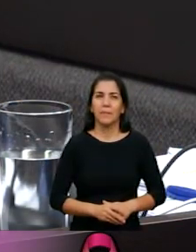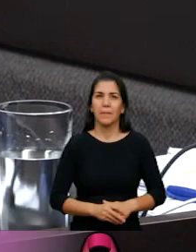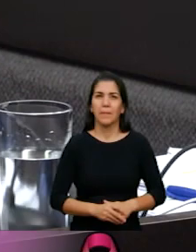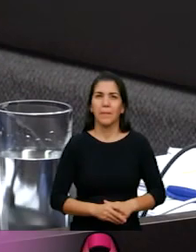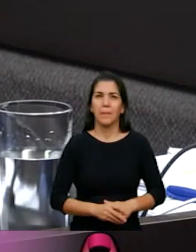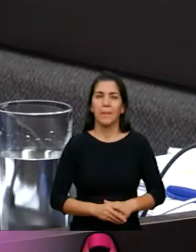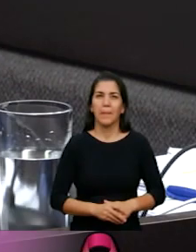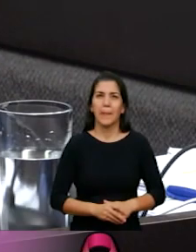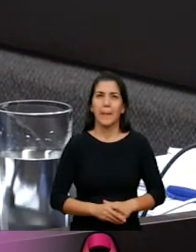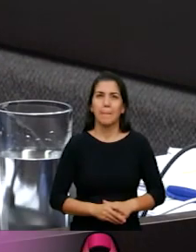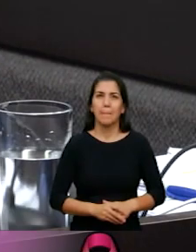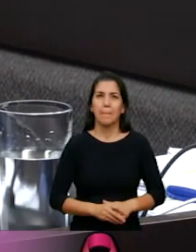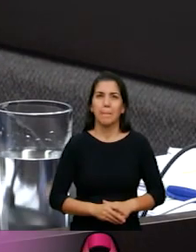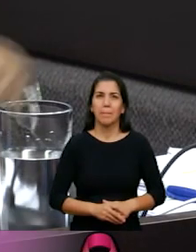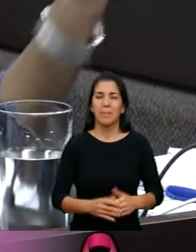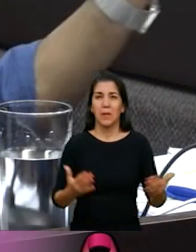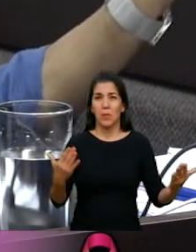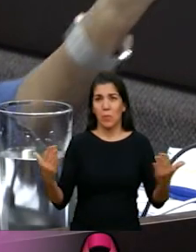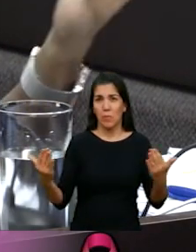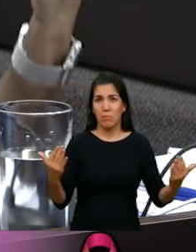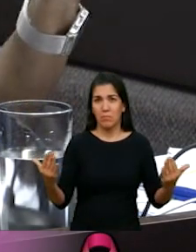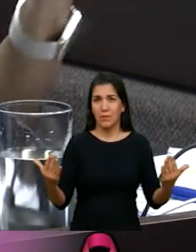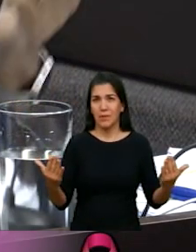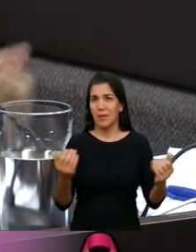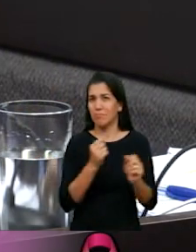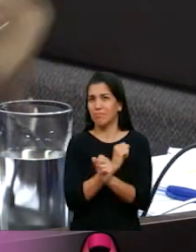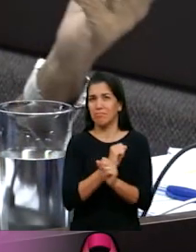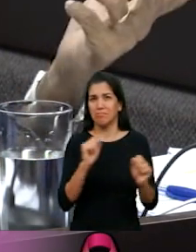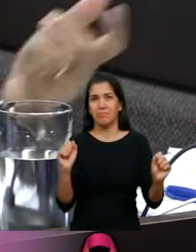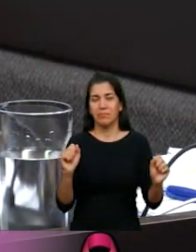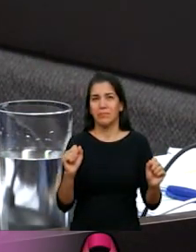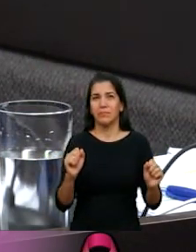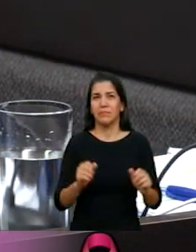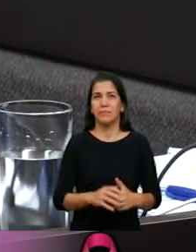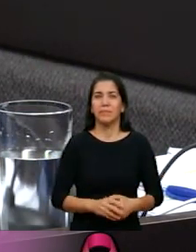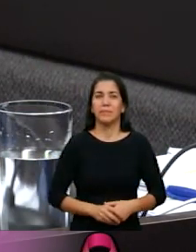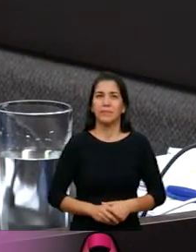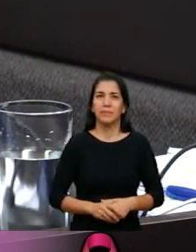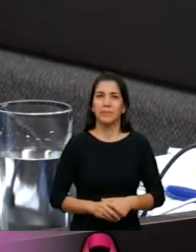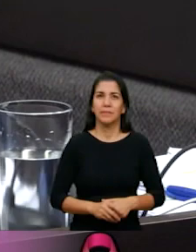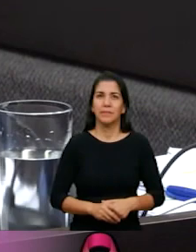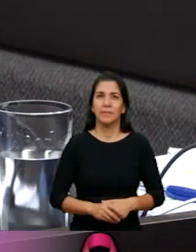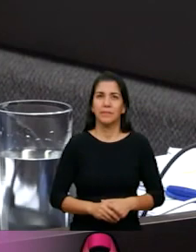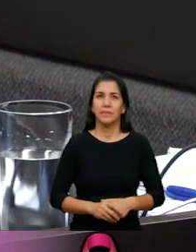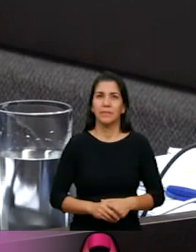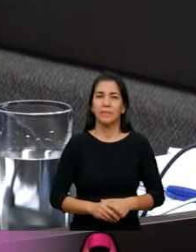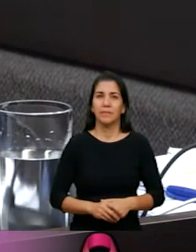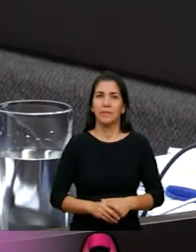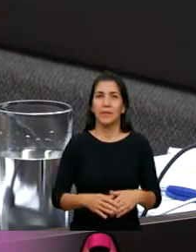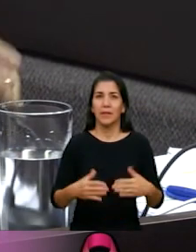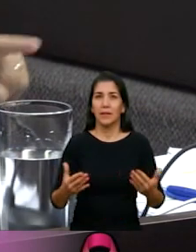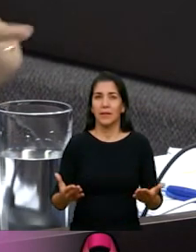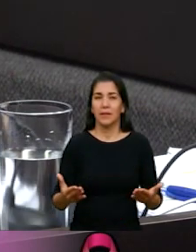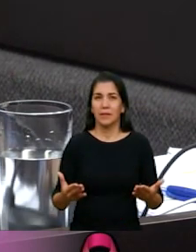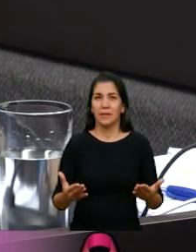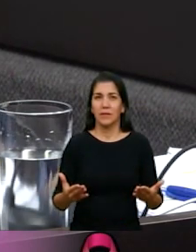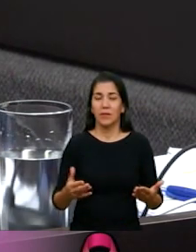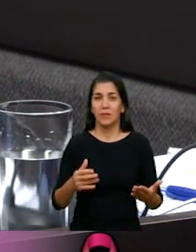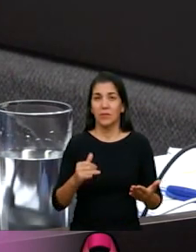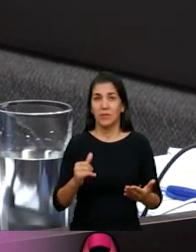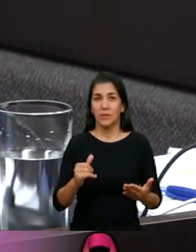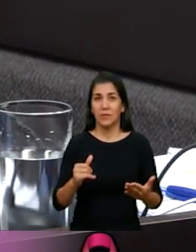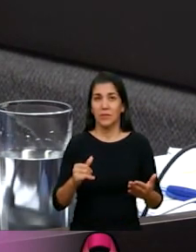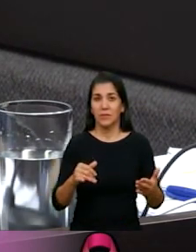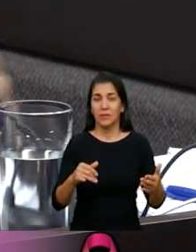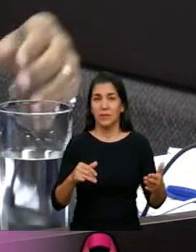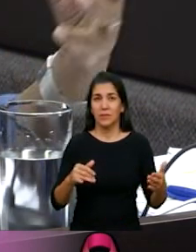por programa de computador, que é preciso treinar a pessoa para e pagar melhor. Então, a produtividade nessas questões, comparada